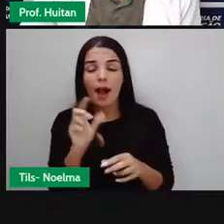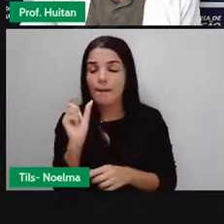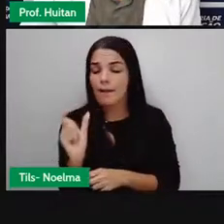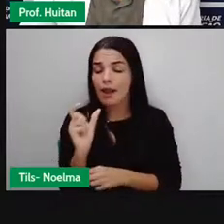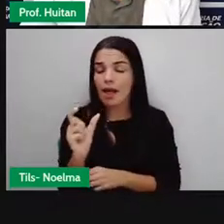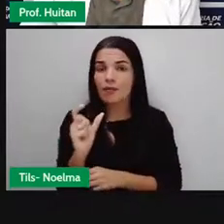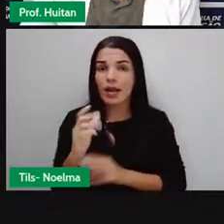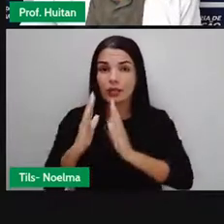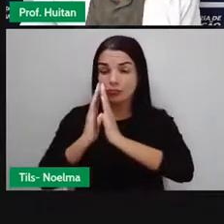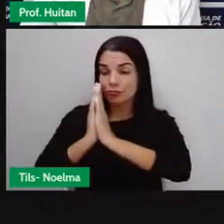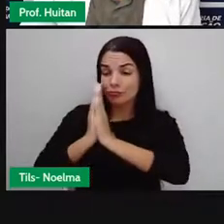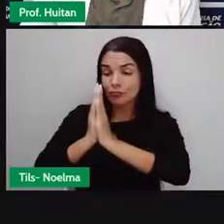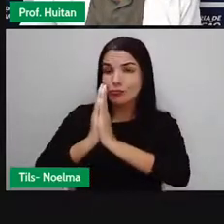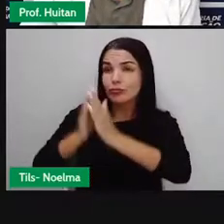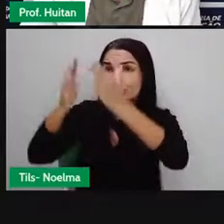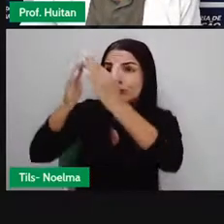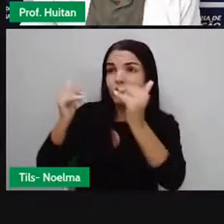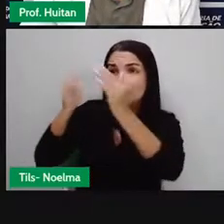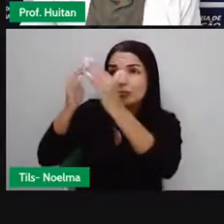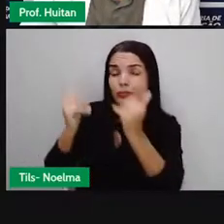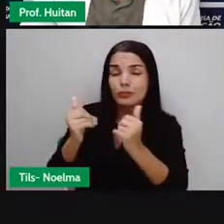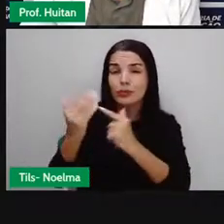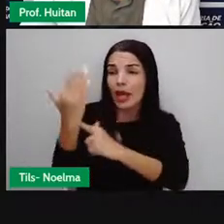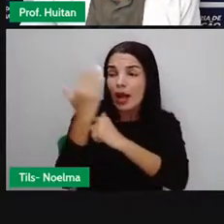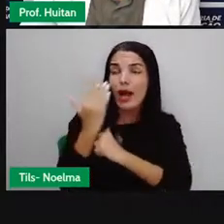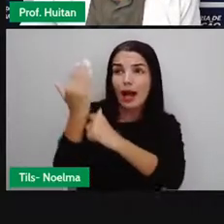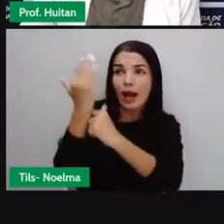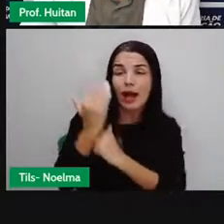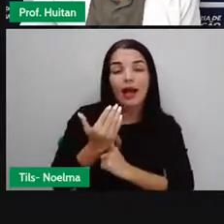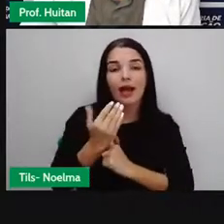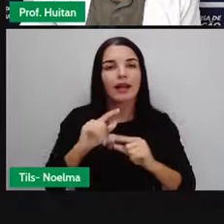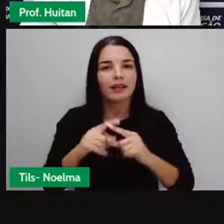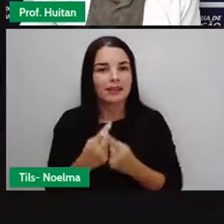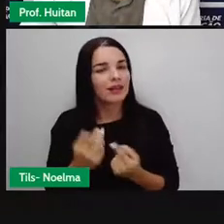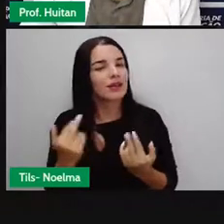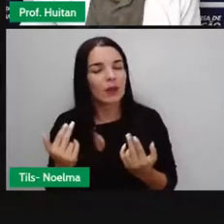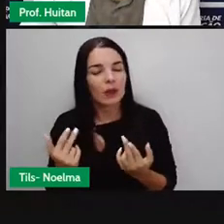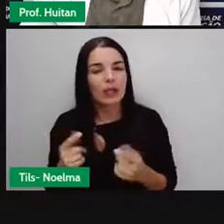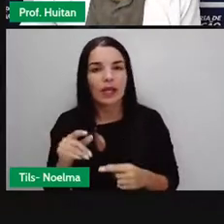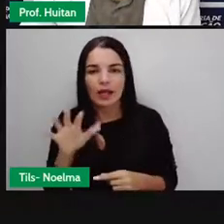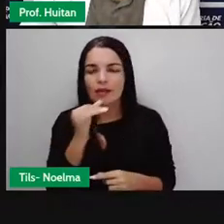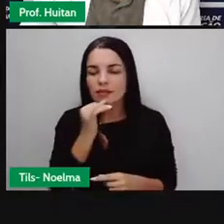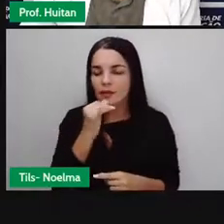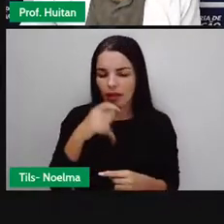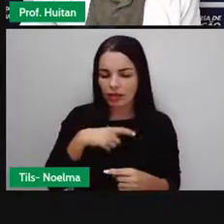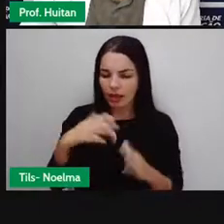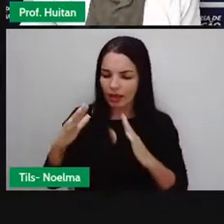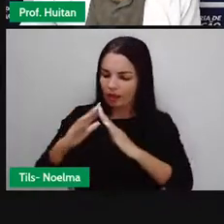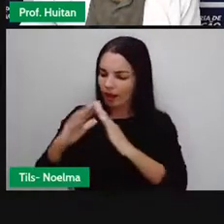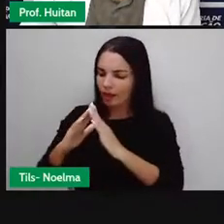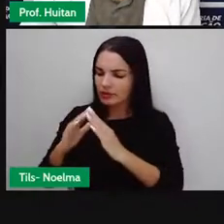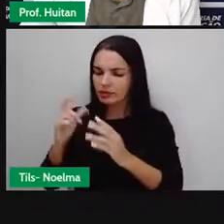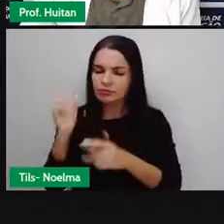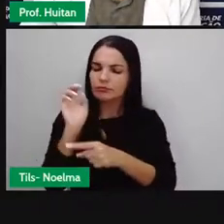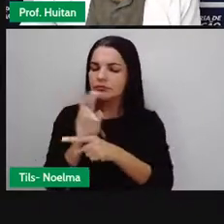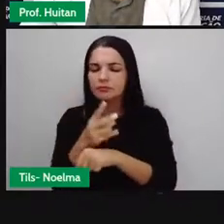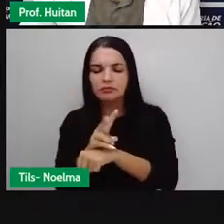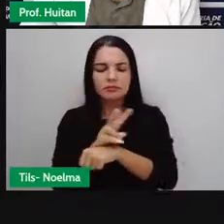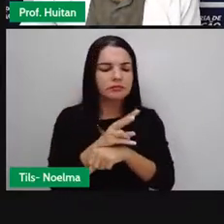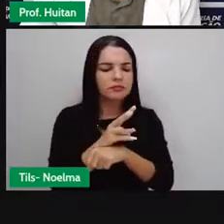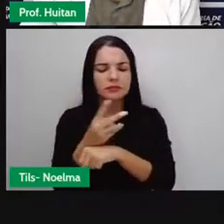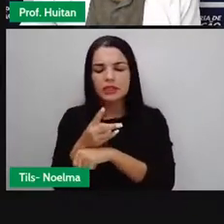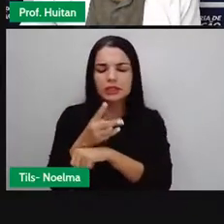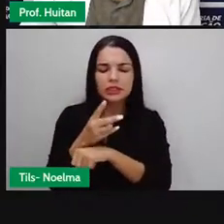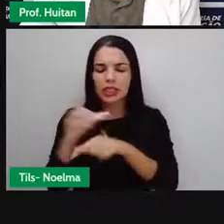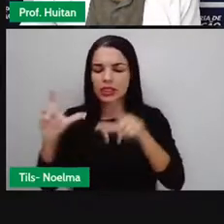palavra socorro. Imagine que você está em casa sentado assistindo TV e de repente você vê gritos lá fora da sua